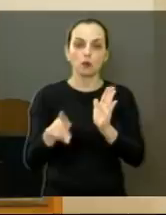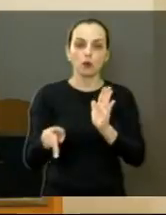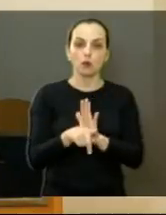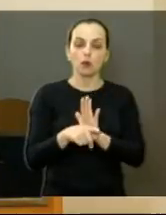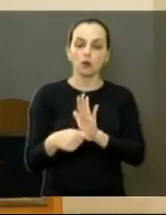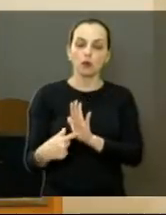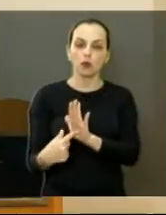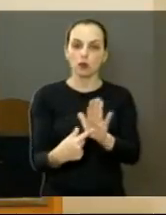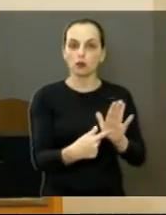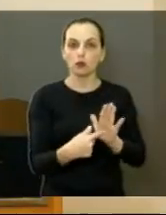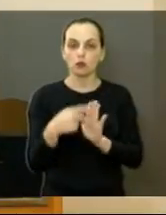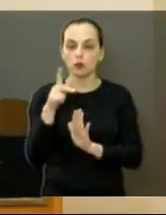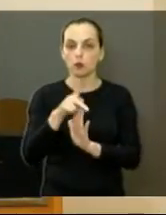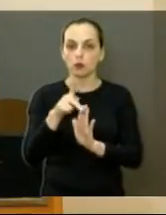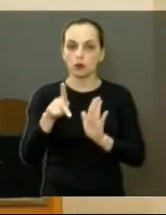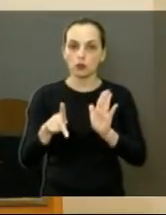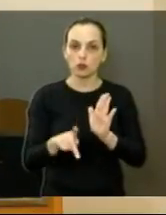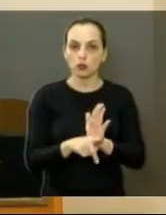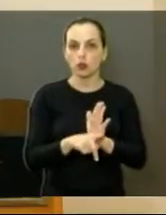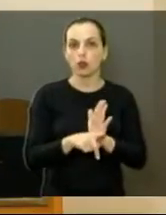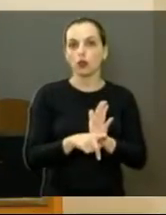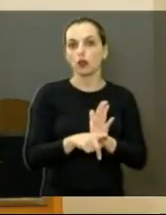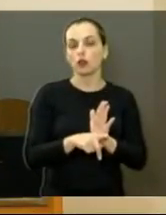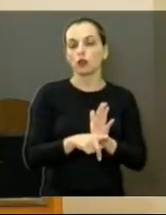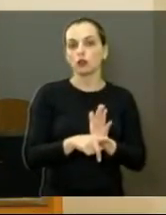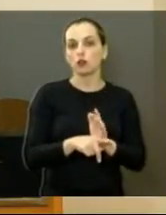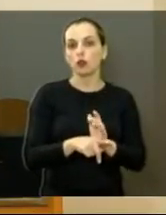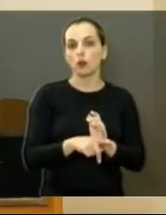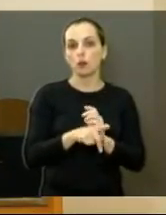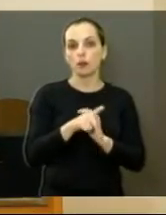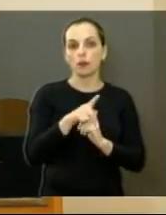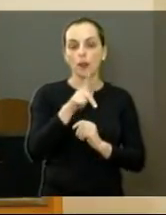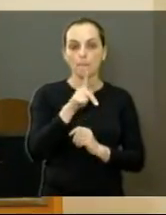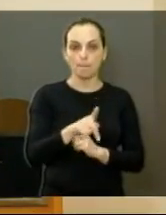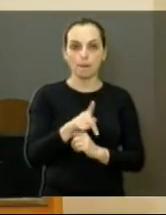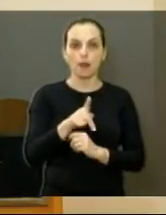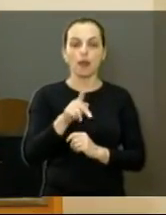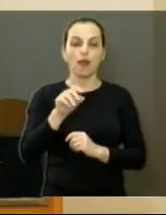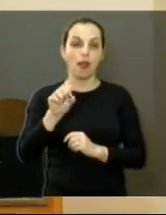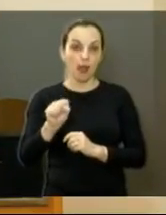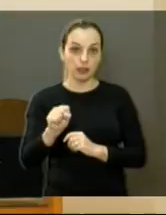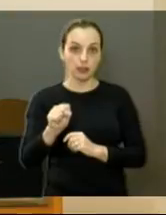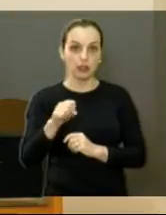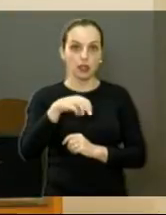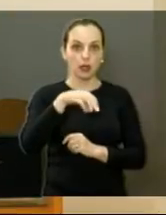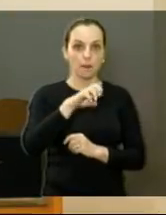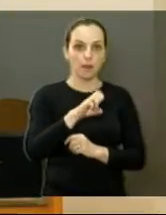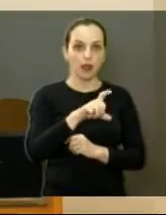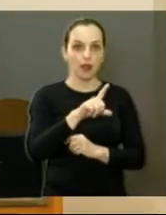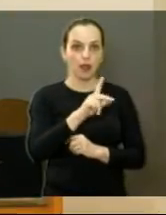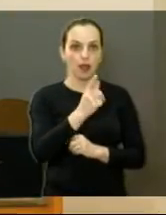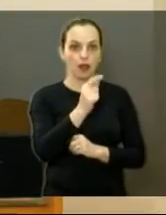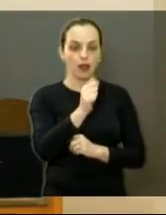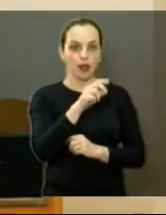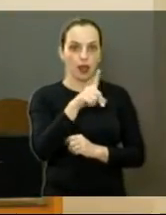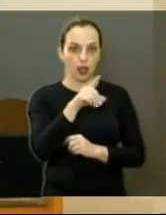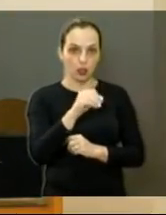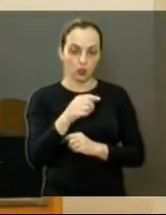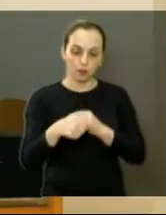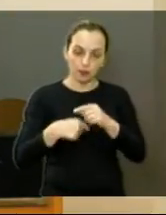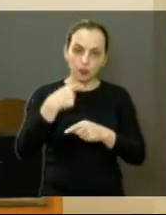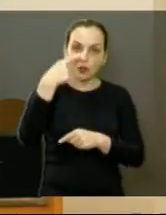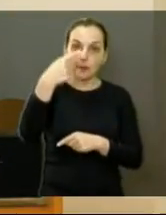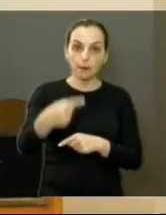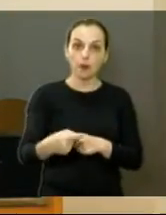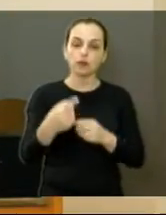nos apresentou o projeto sobre o pronto-socorro do Melhado, que posteriormente falaremos mais